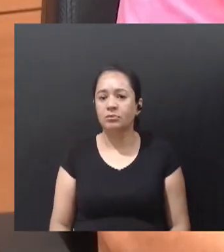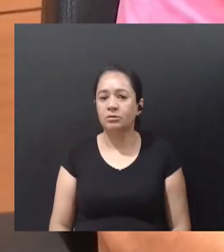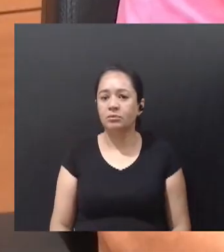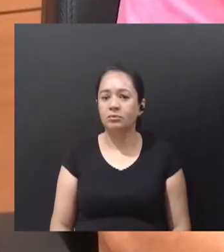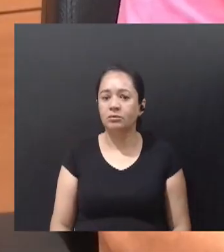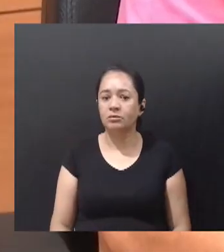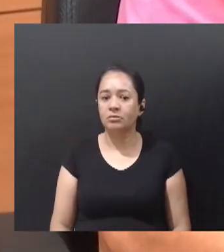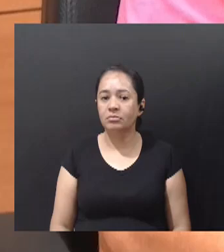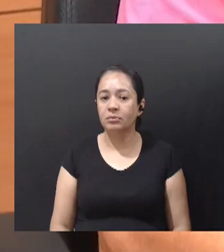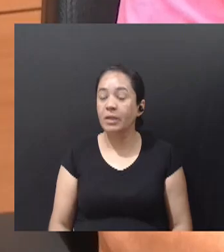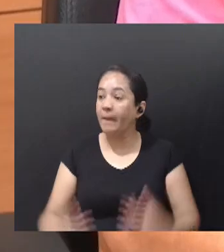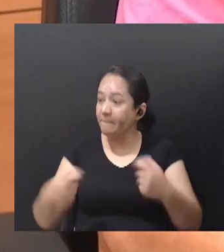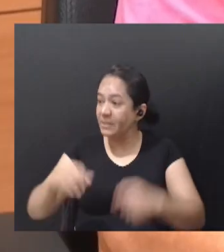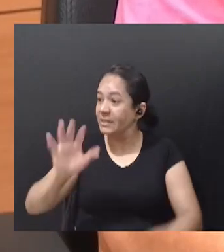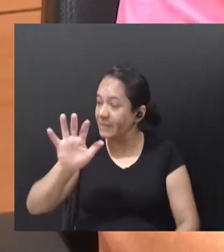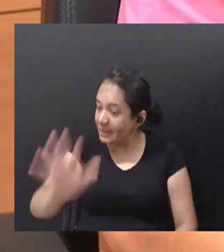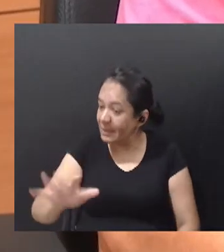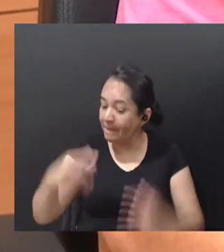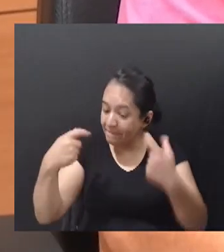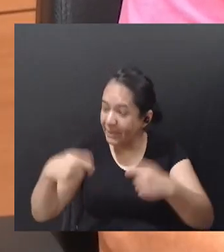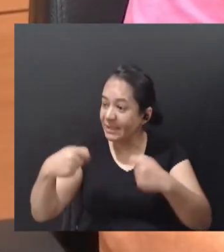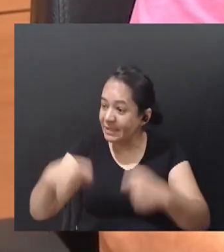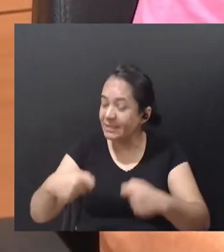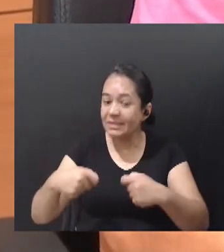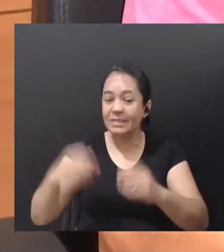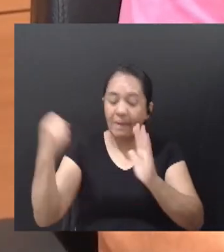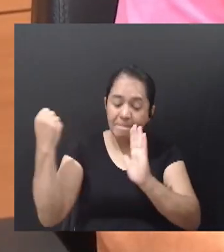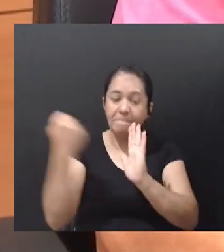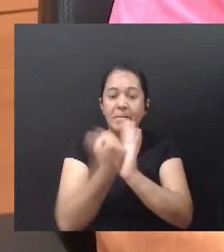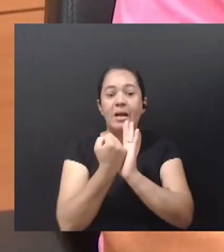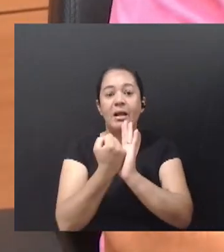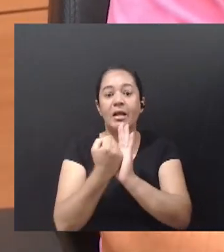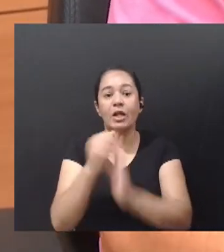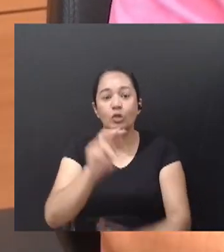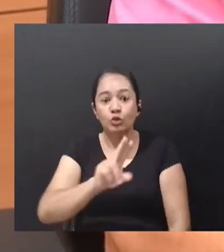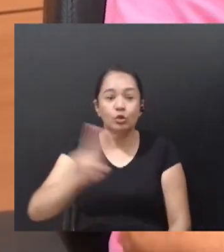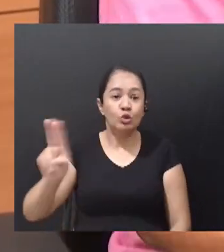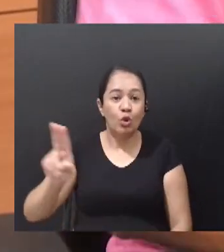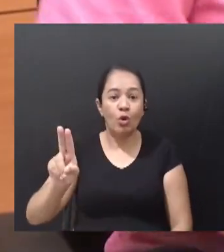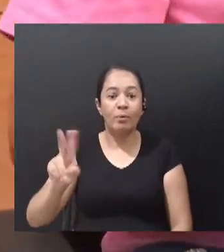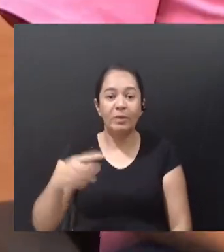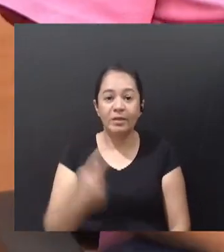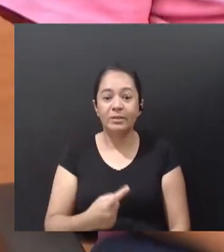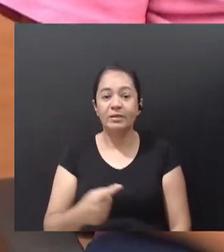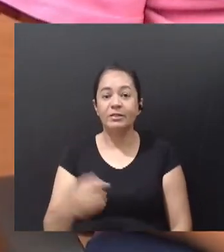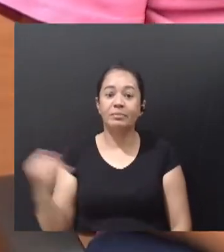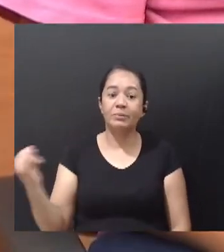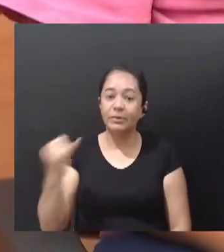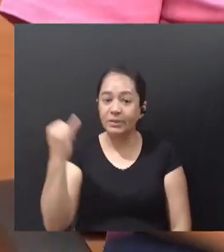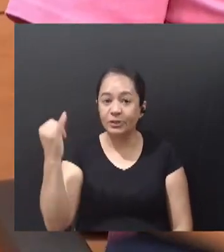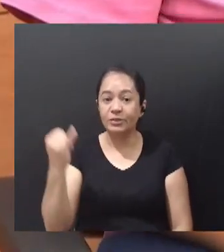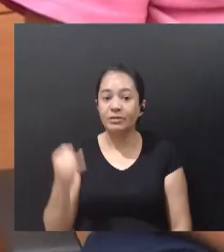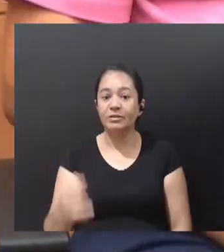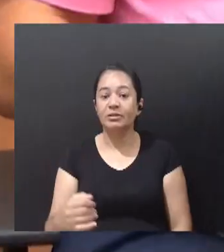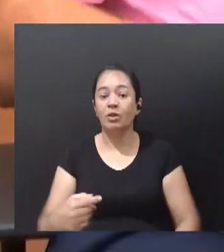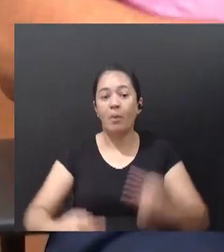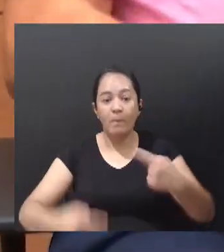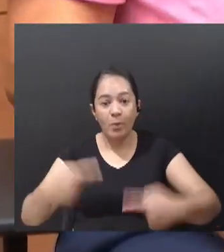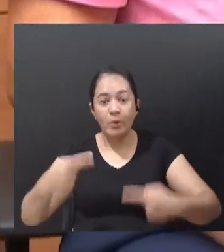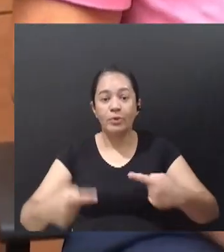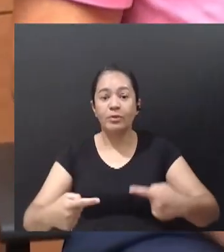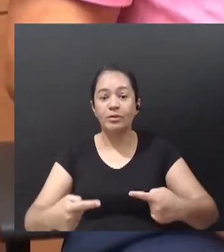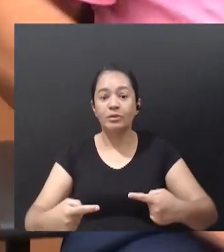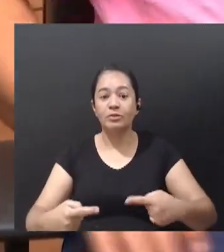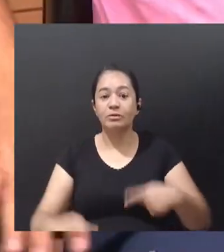ser isso, tem que ficar marcado no nome. O nome, para a gente, é extremamente importante, político, para a gente fazer